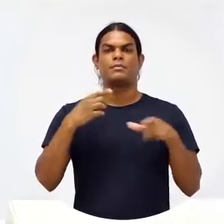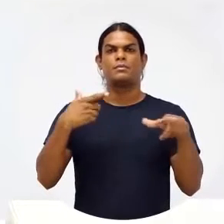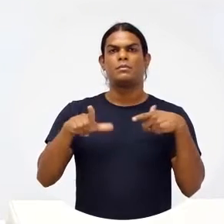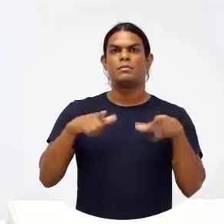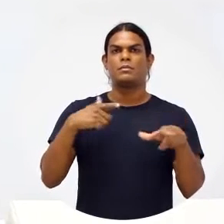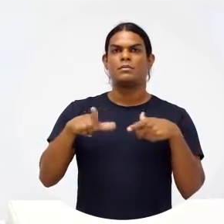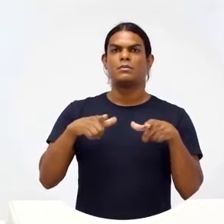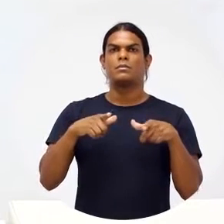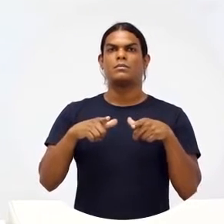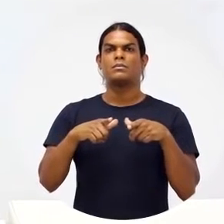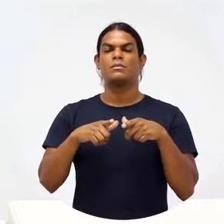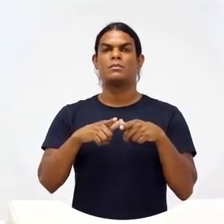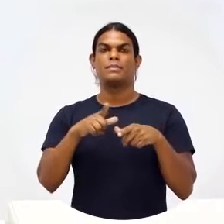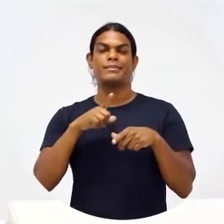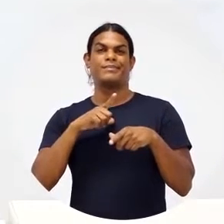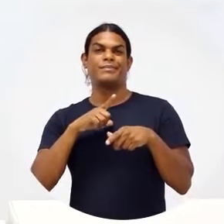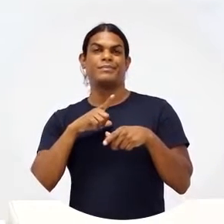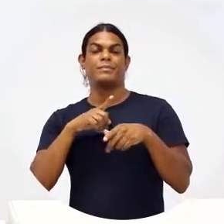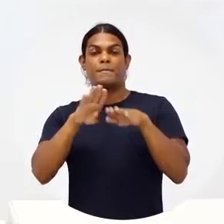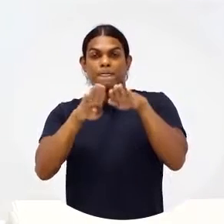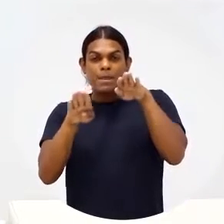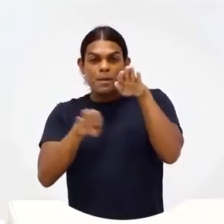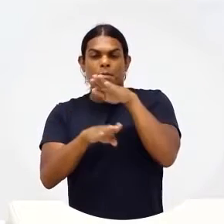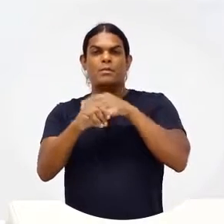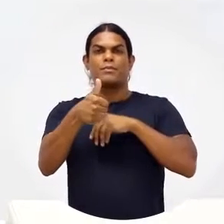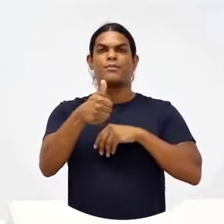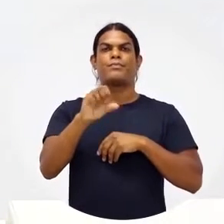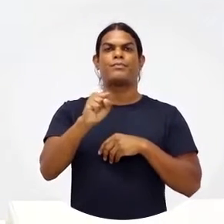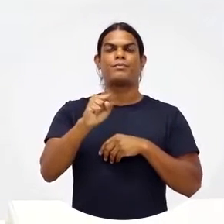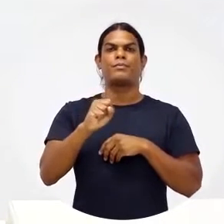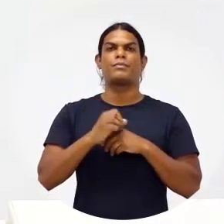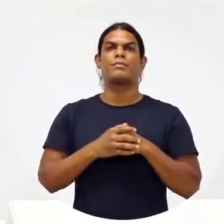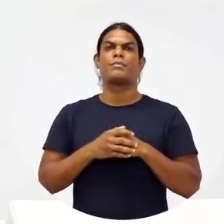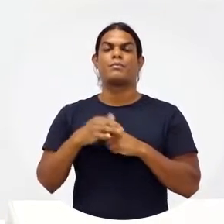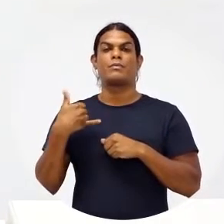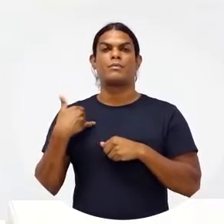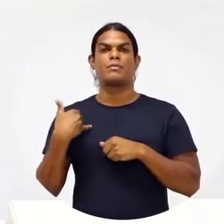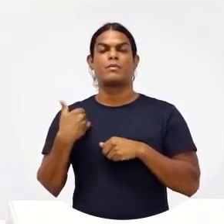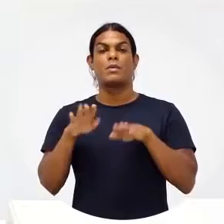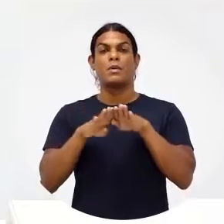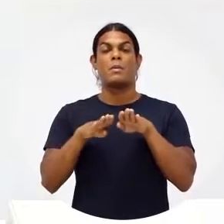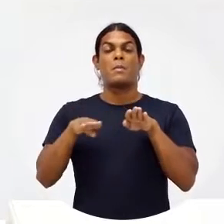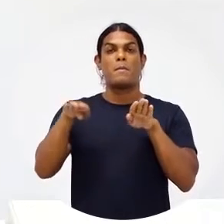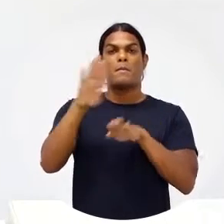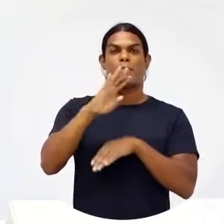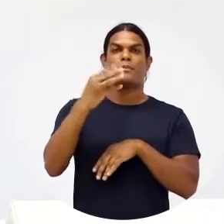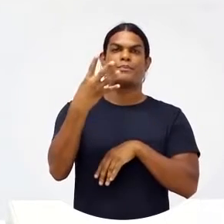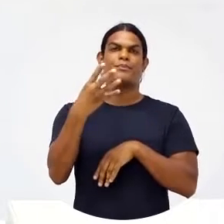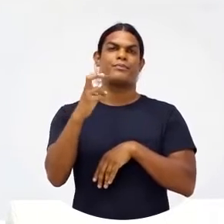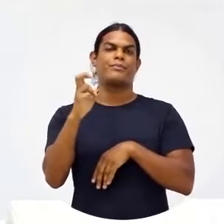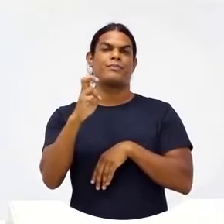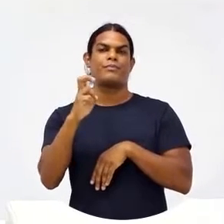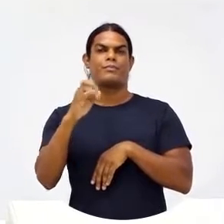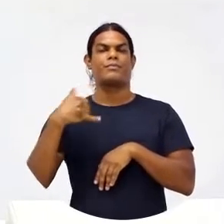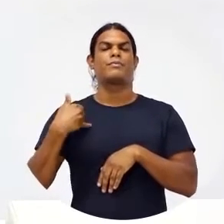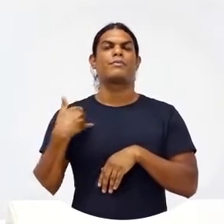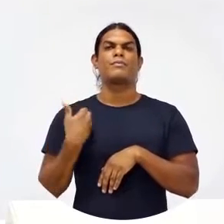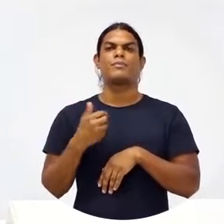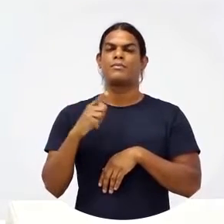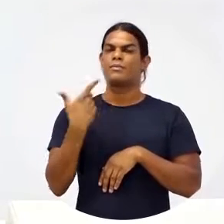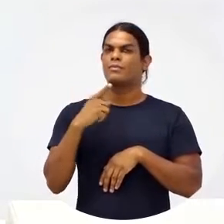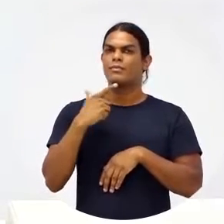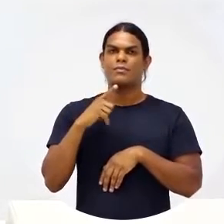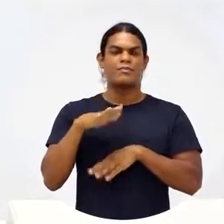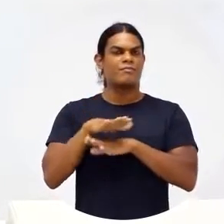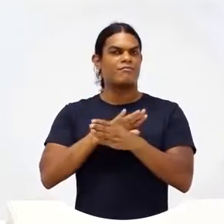que estão em extremos de idade, menores de 18 anos e maiores de 45 anos, também e que não têm